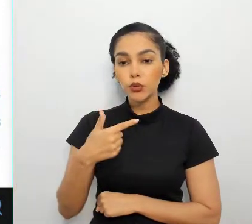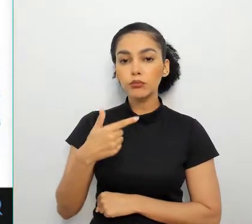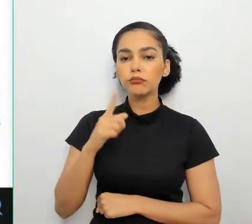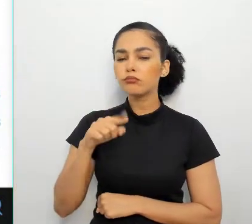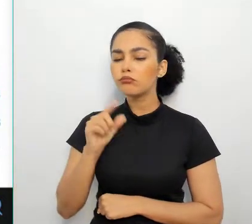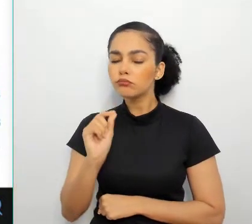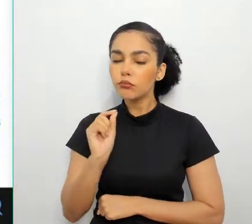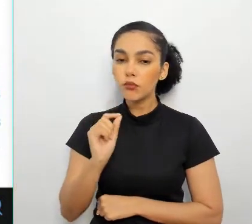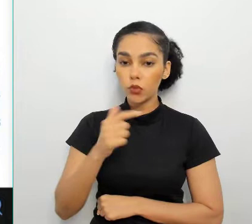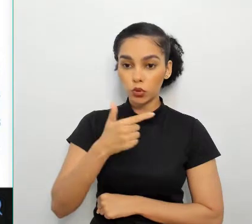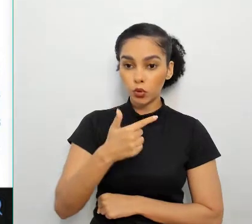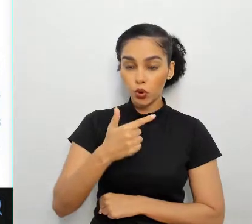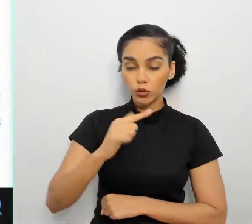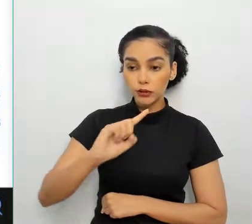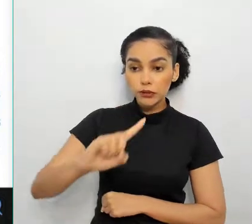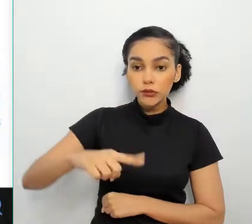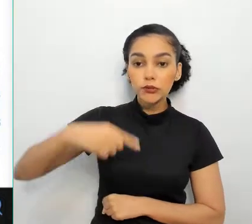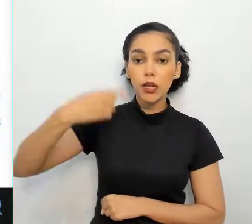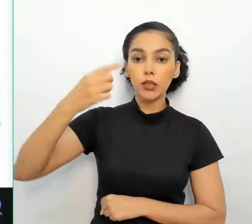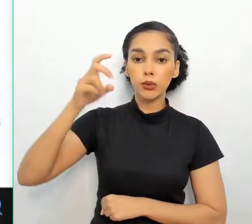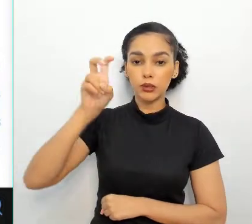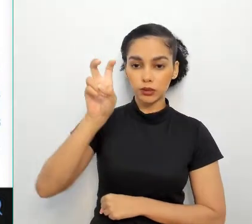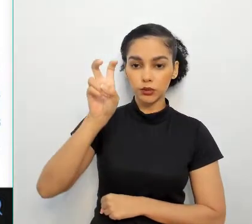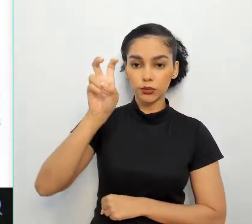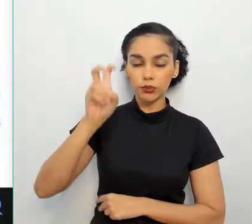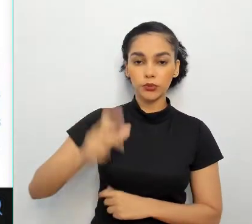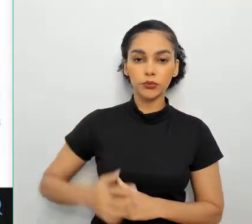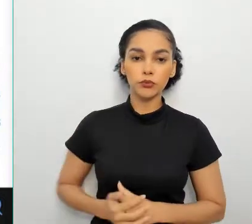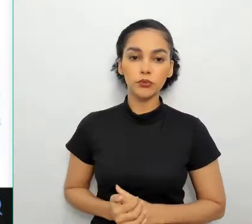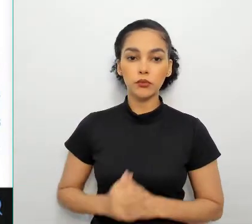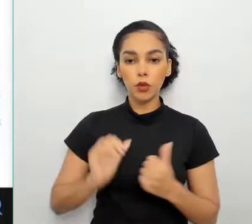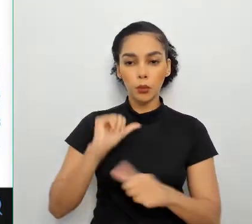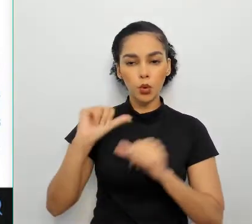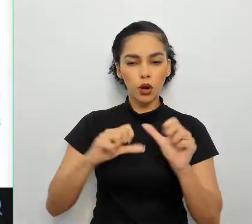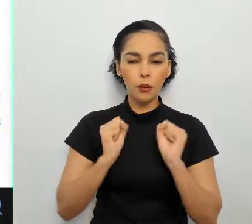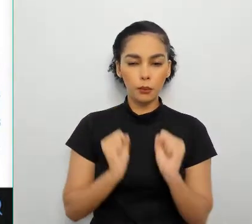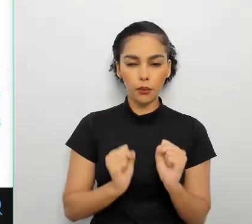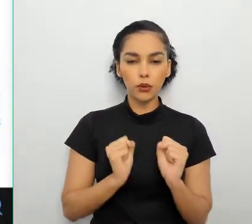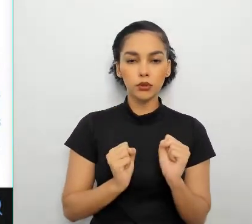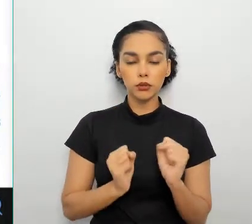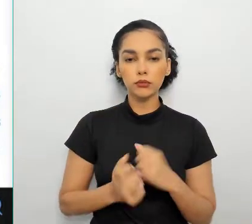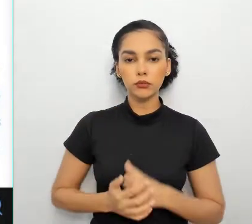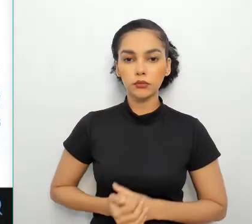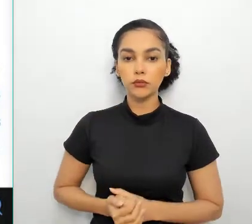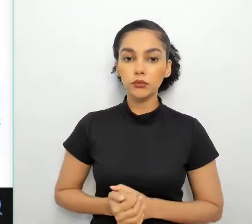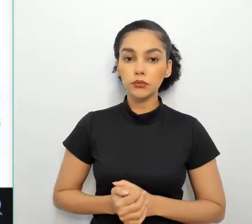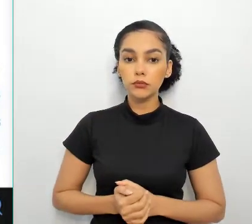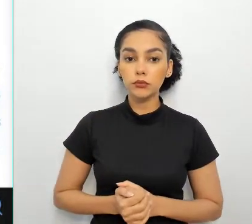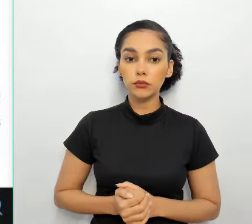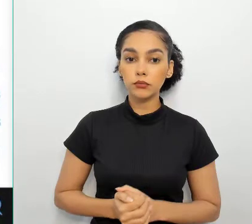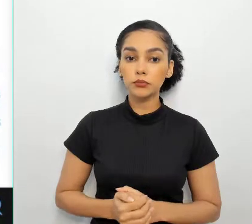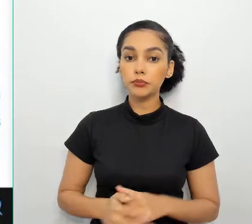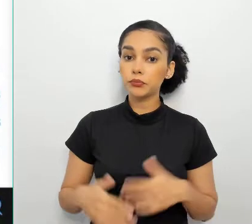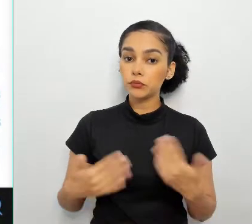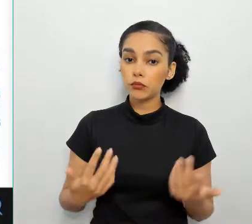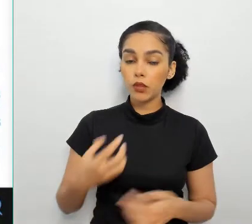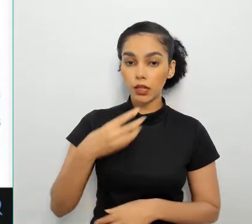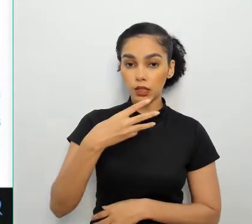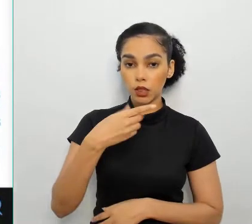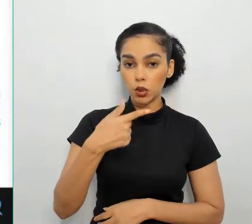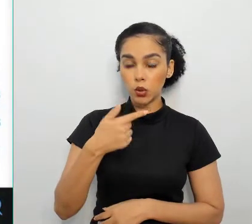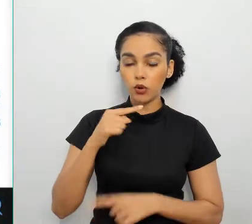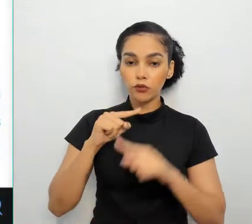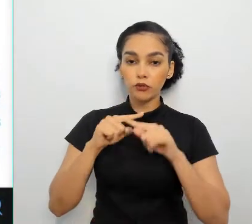elevado a 5. Então, eu troco o 32 por 2 elevado a 5. Continuando, 32 vezes 2